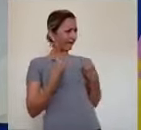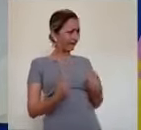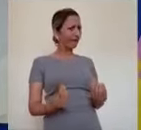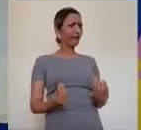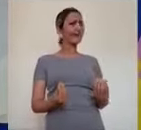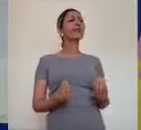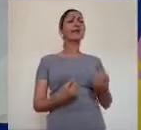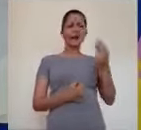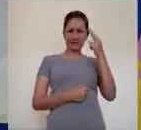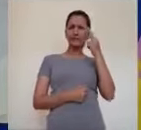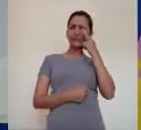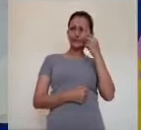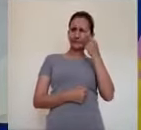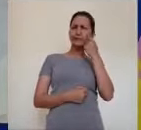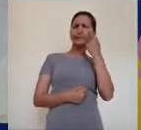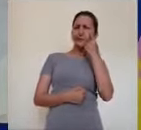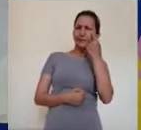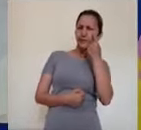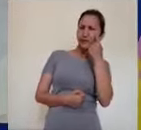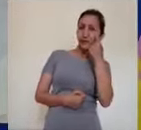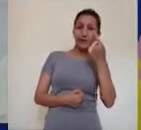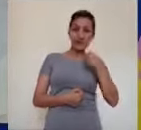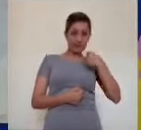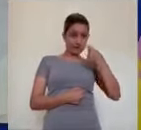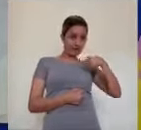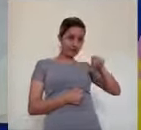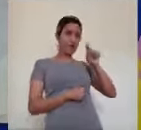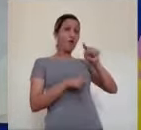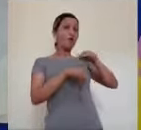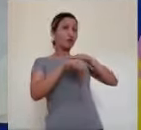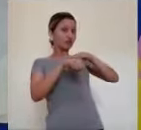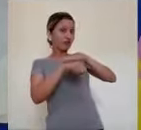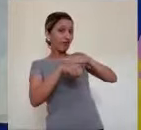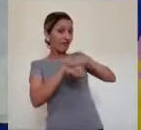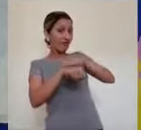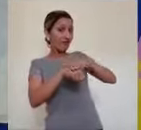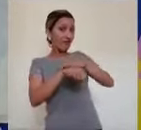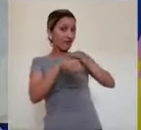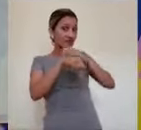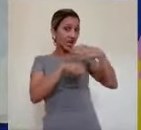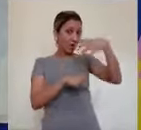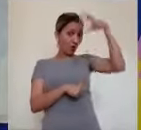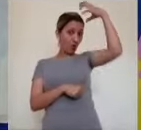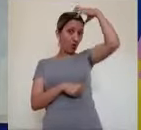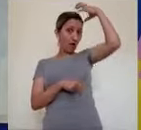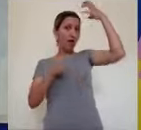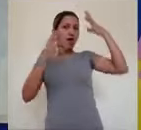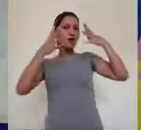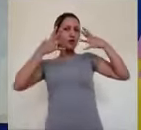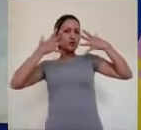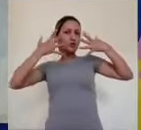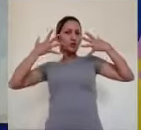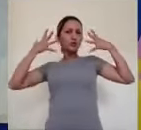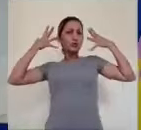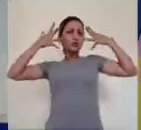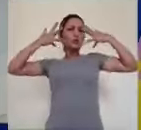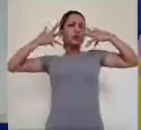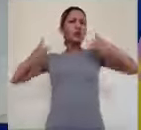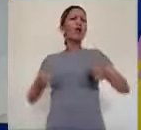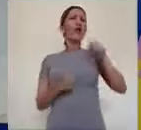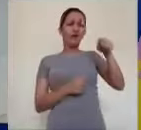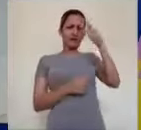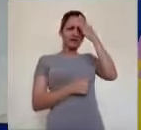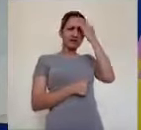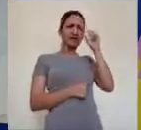então vamos ver vou falar com o rei leão ele saberá o que fazer como seu